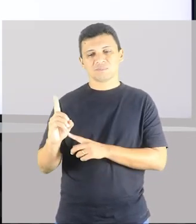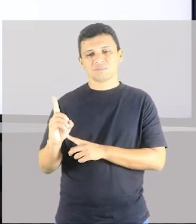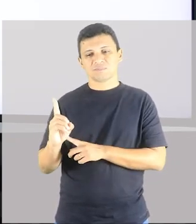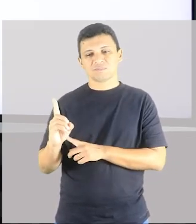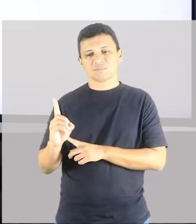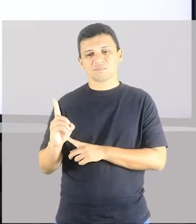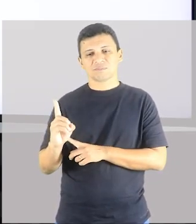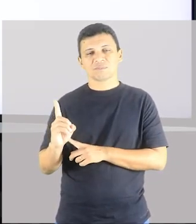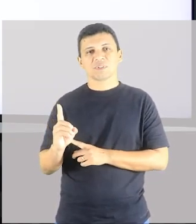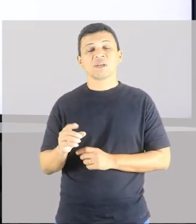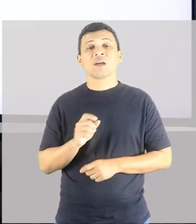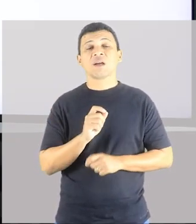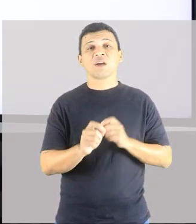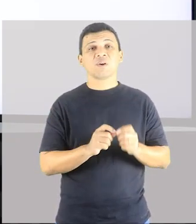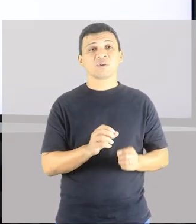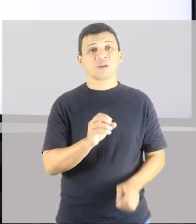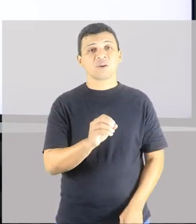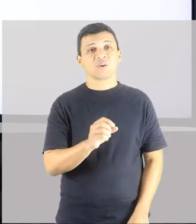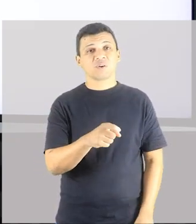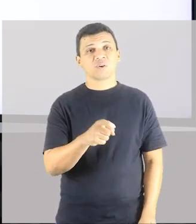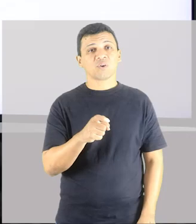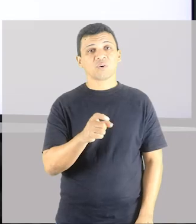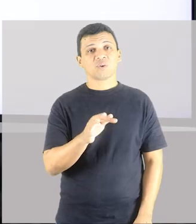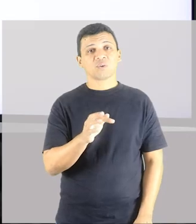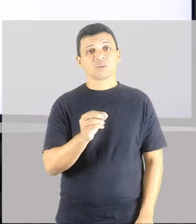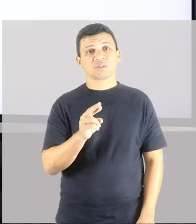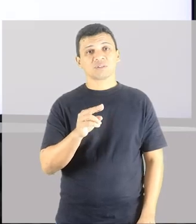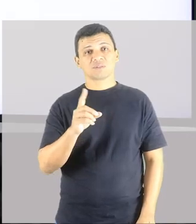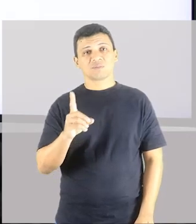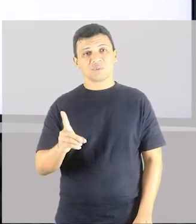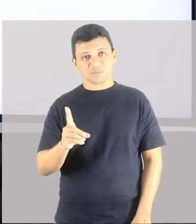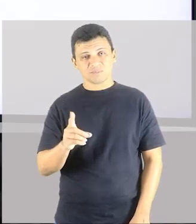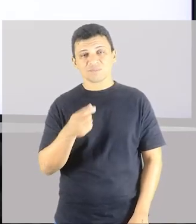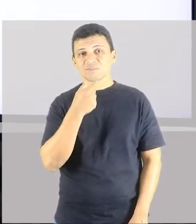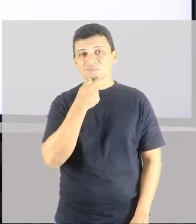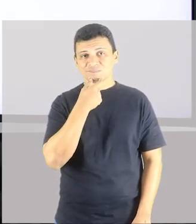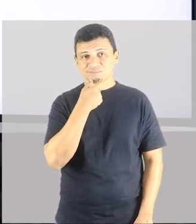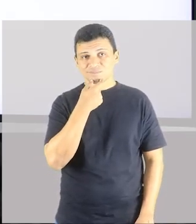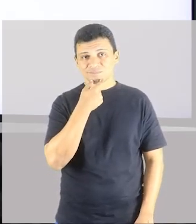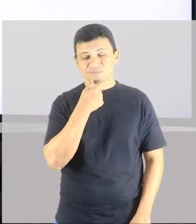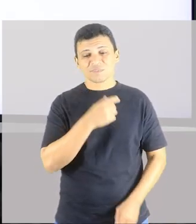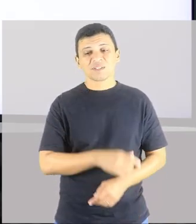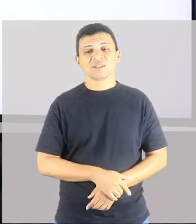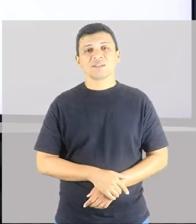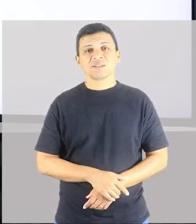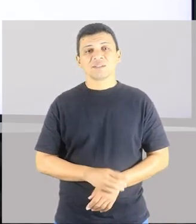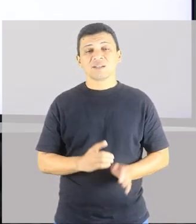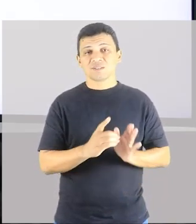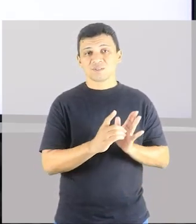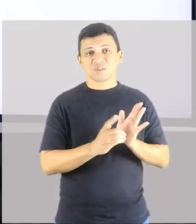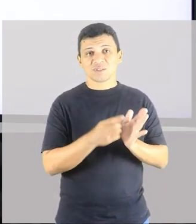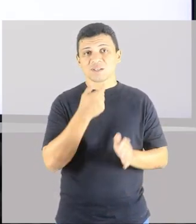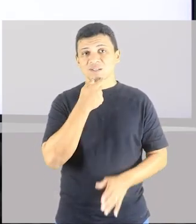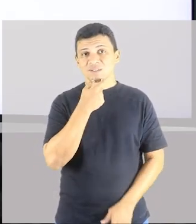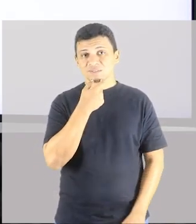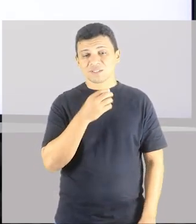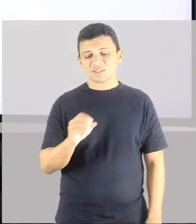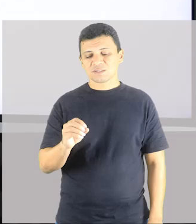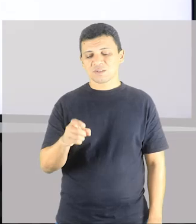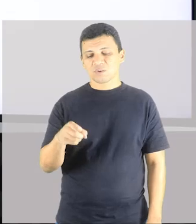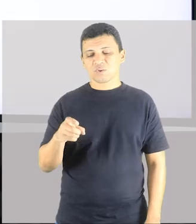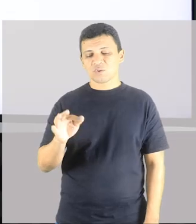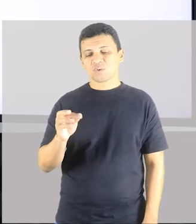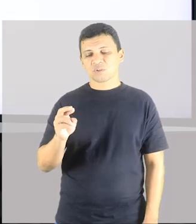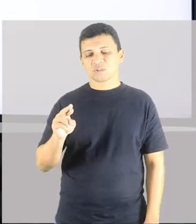a abreviação de Oxford English Dictionary, então o dicionário de inglês da Oxford. Tanto